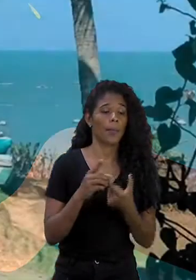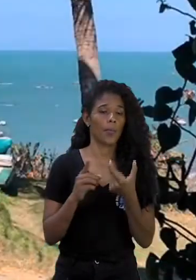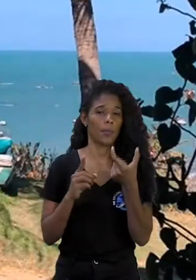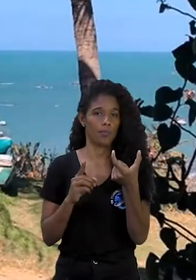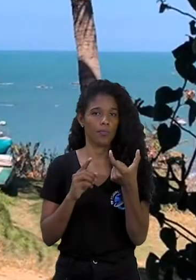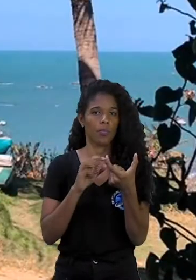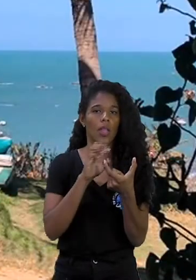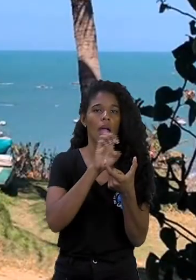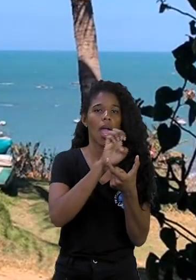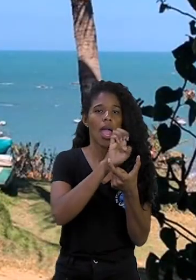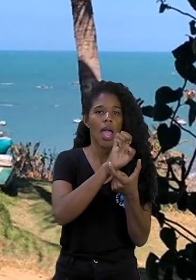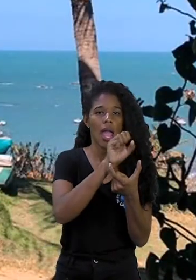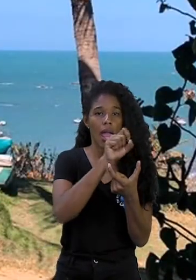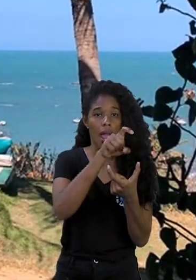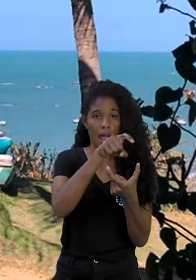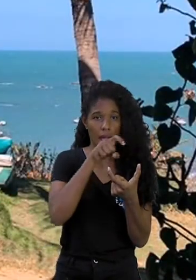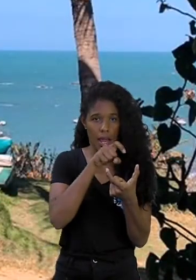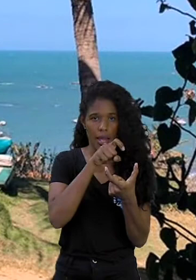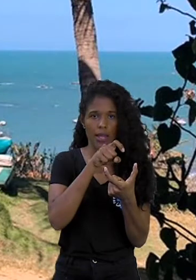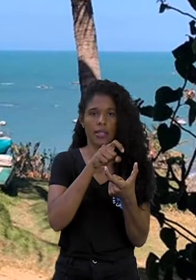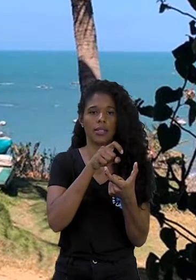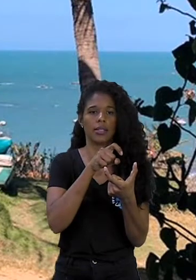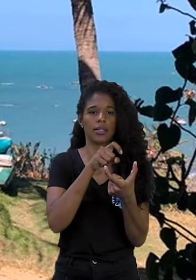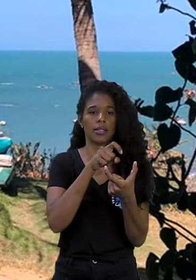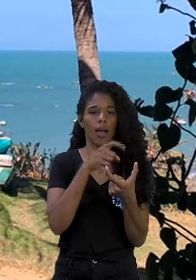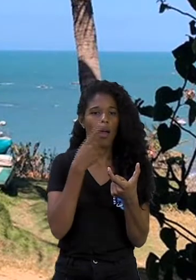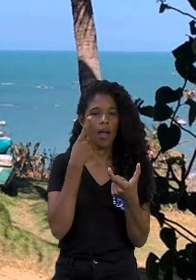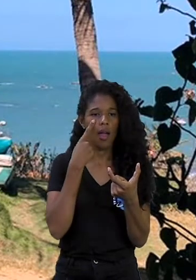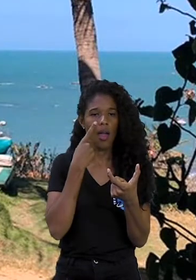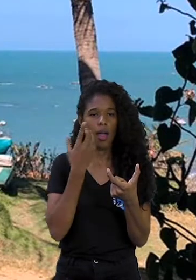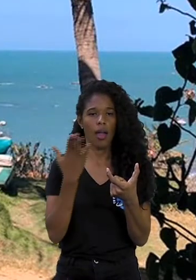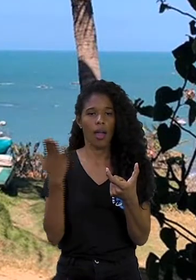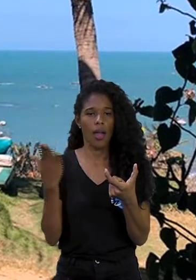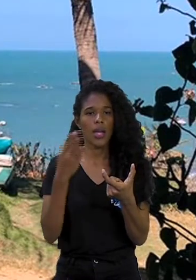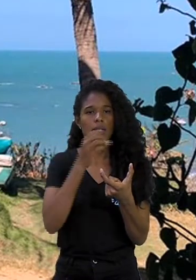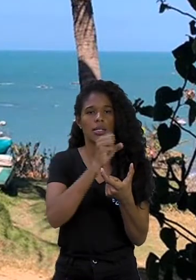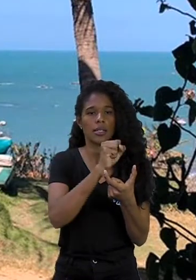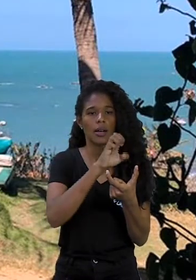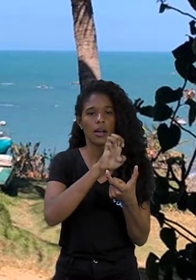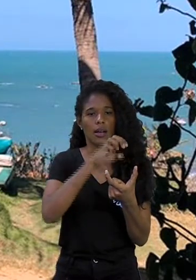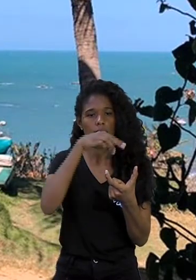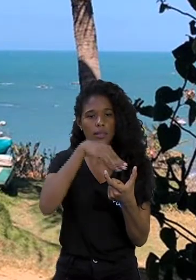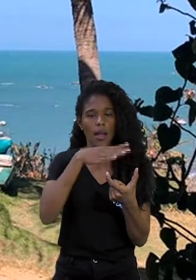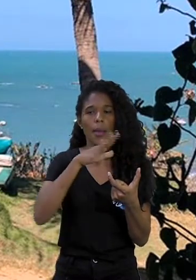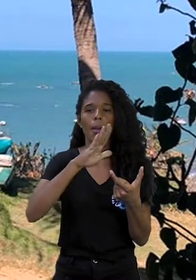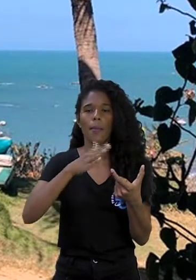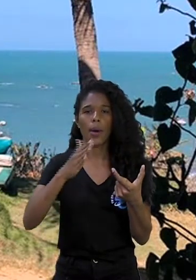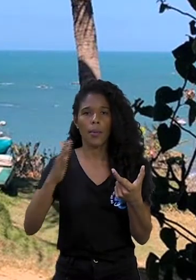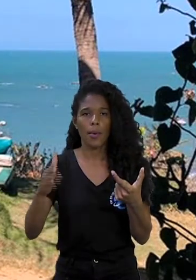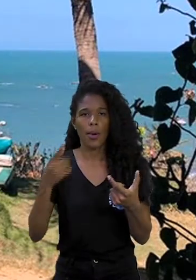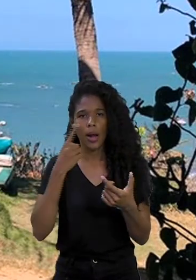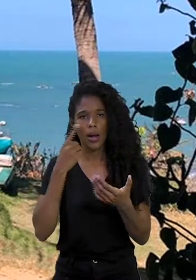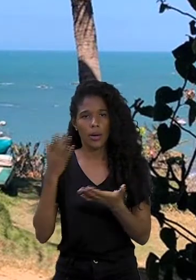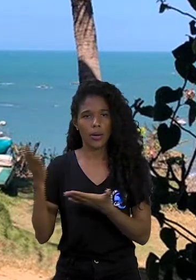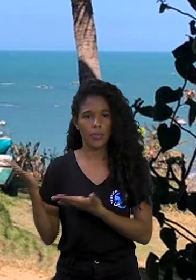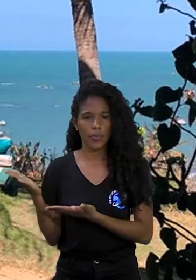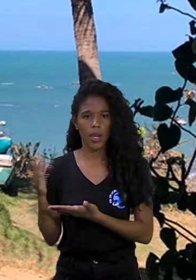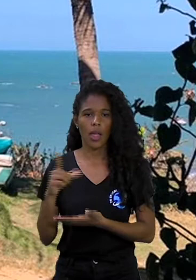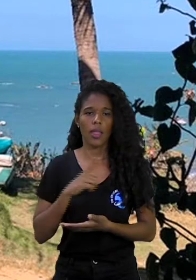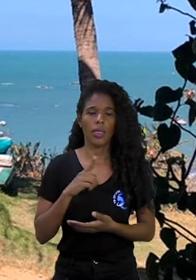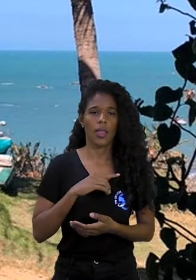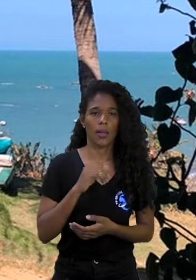sem, além, a quem, pós, pré e pró. Então, aqui nós temos os